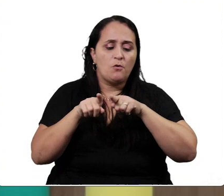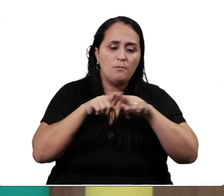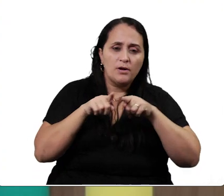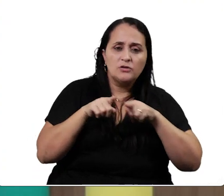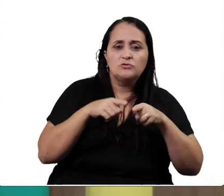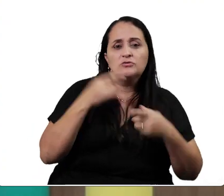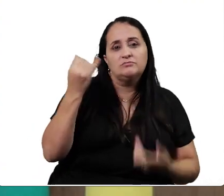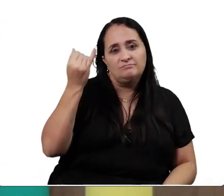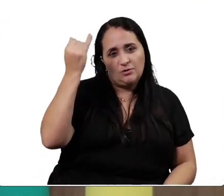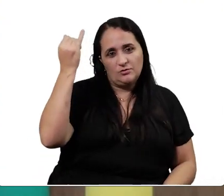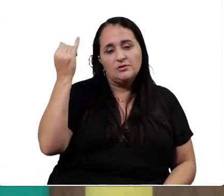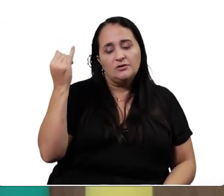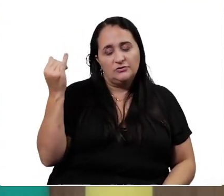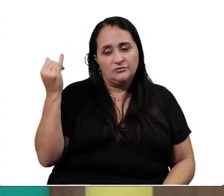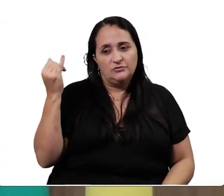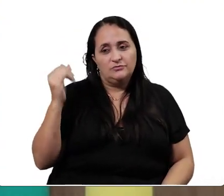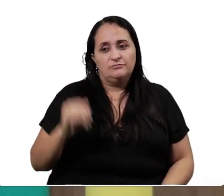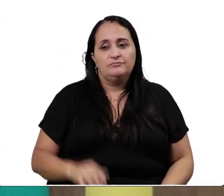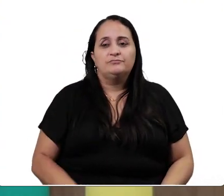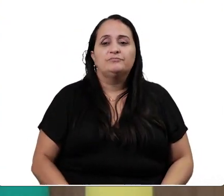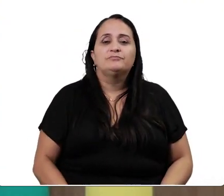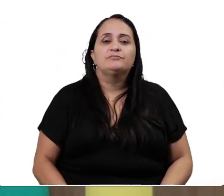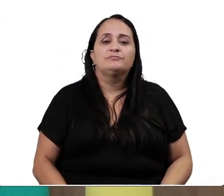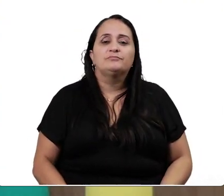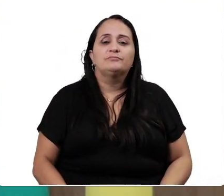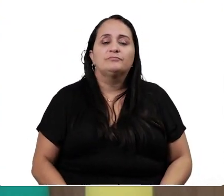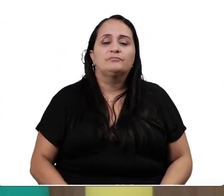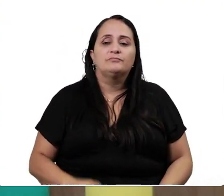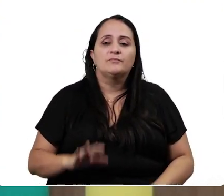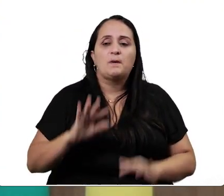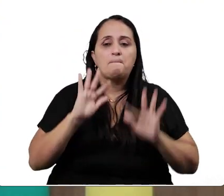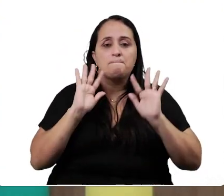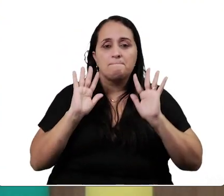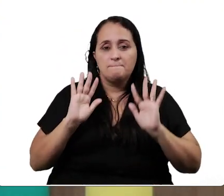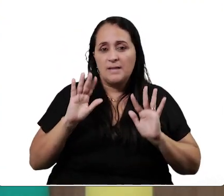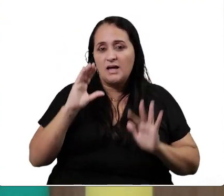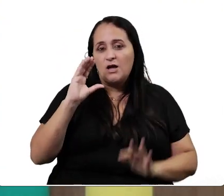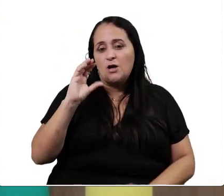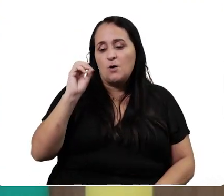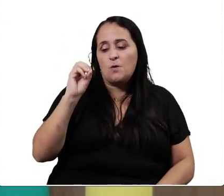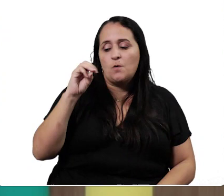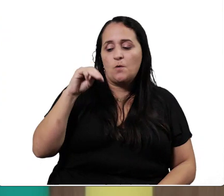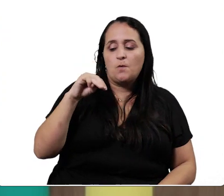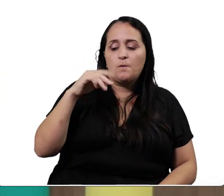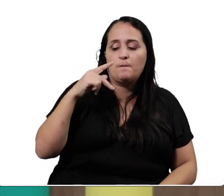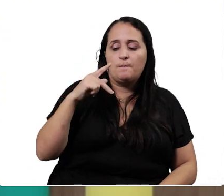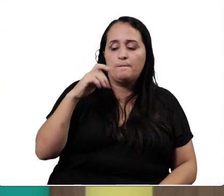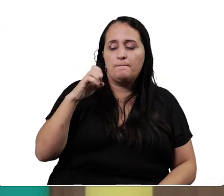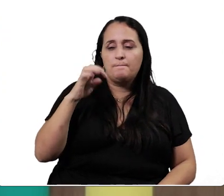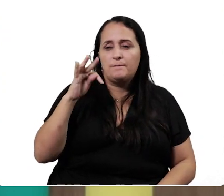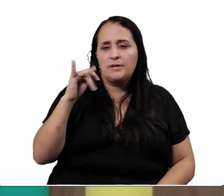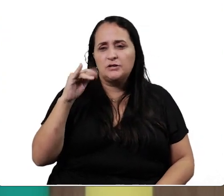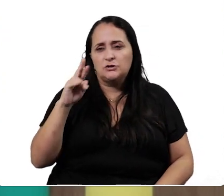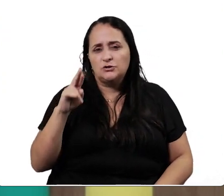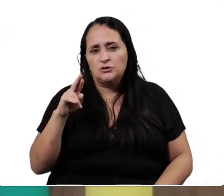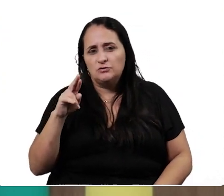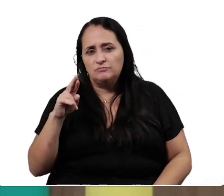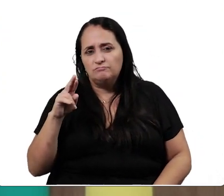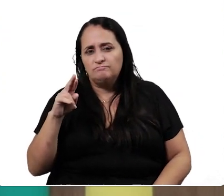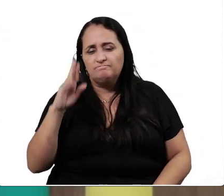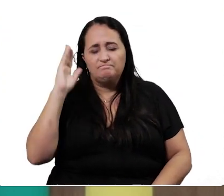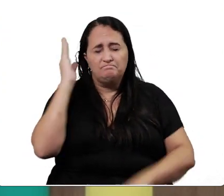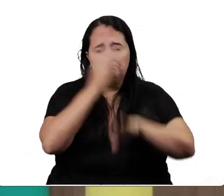continuar. Mas competir, certo? Competir. A competição é mais importante do que a